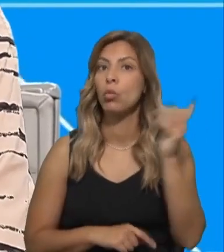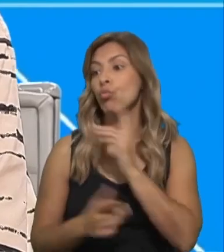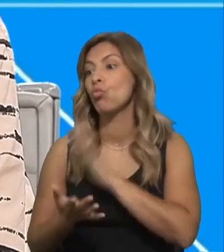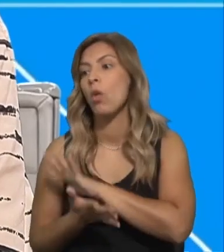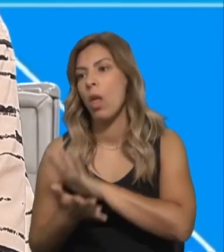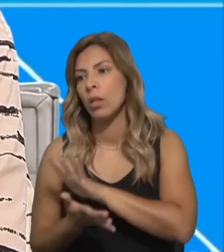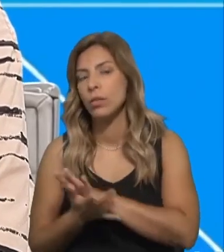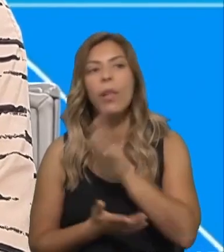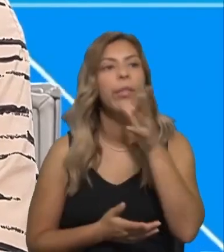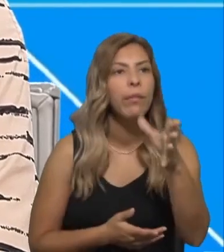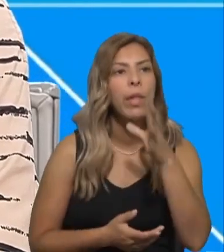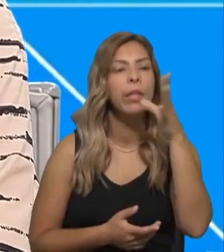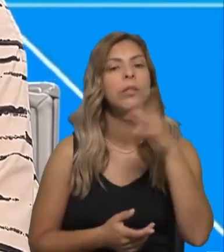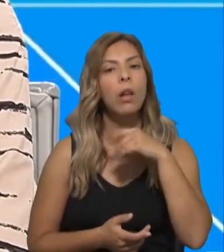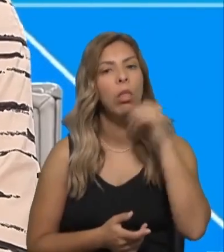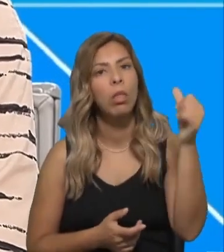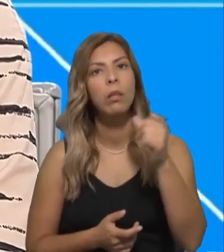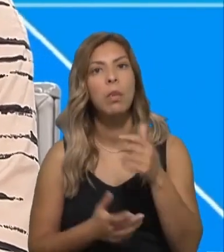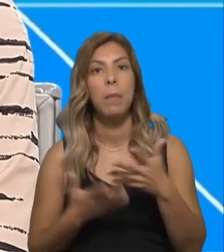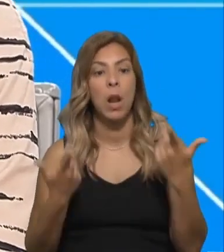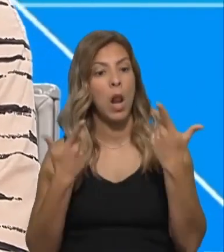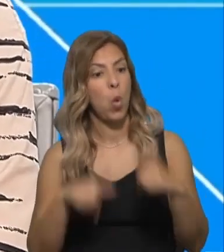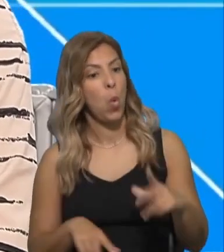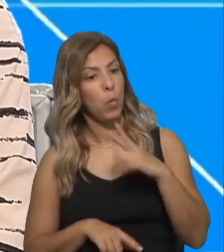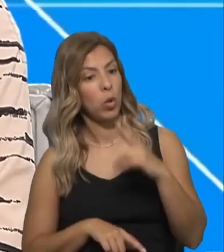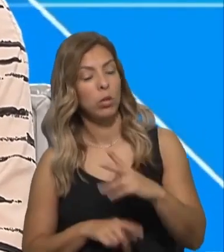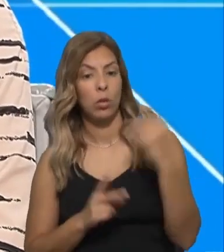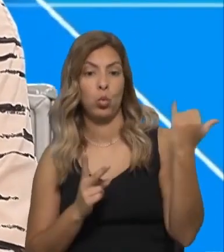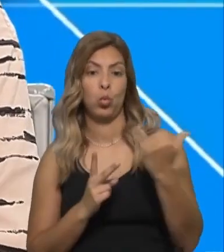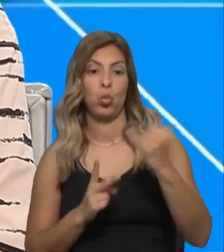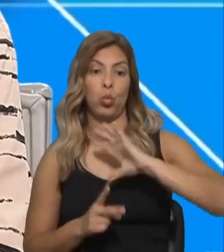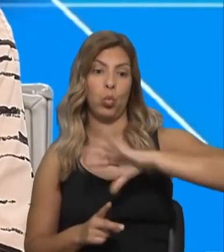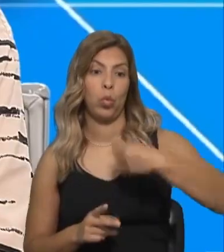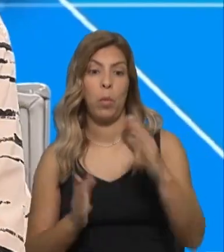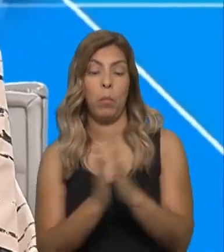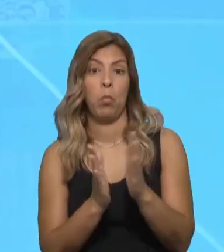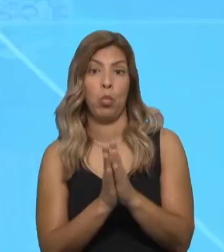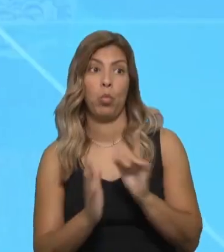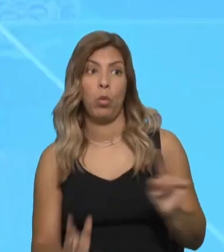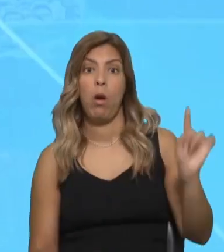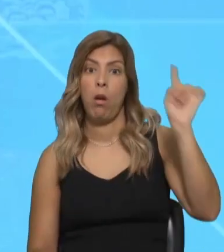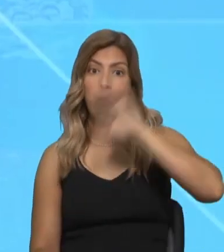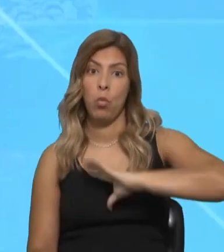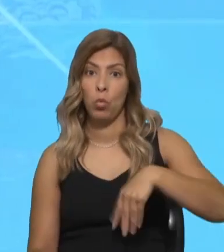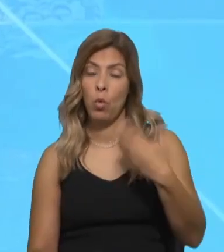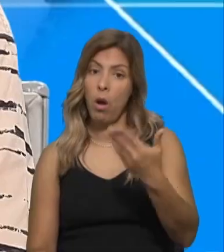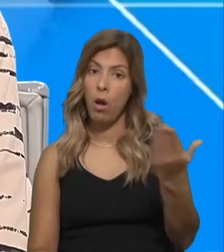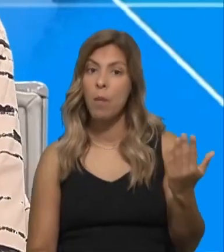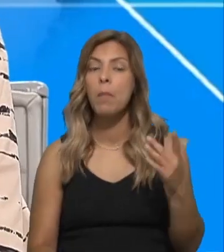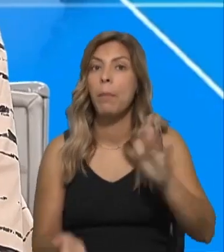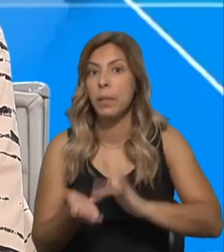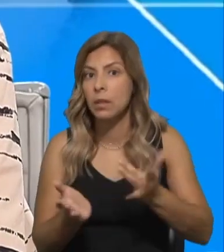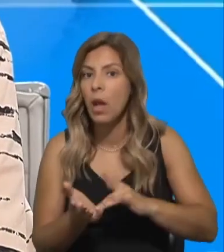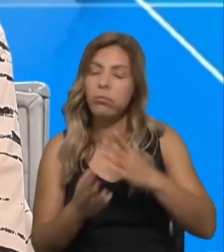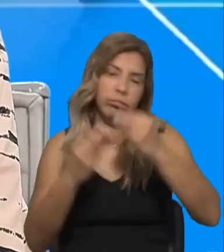vamos dizer assim, que o universo da língua portuguesa é a segunda maior língua da Igreja no mundo inteiro. Mas também há brasileiros, não é?